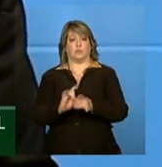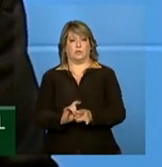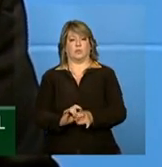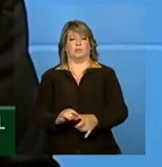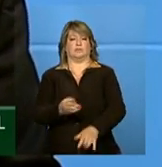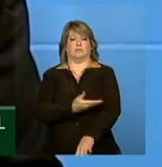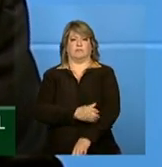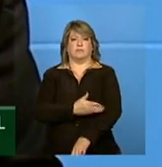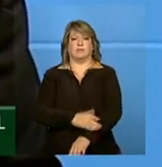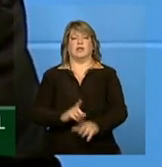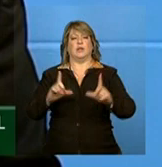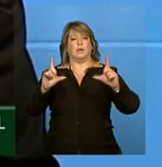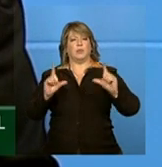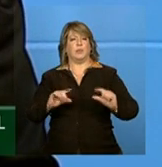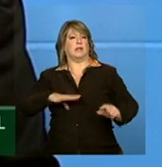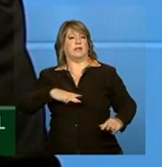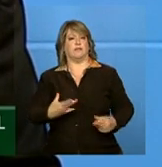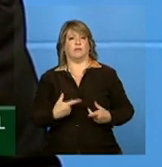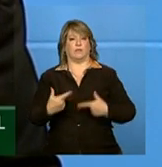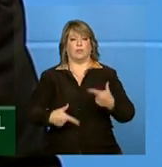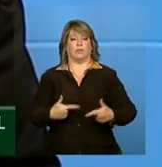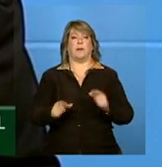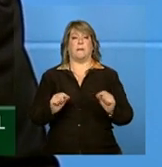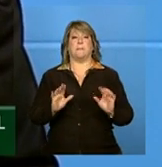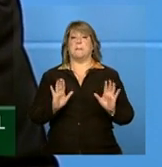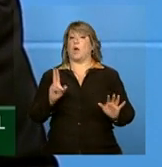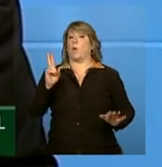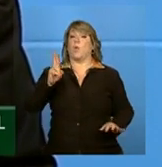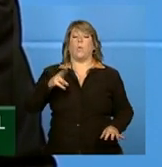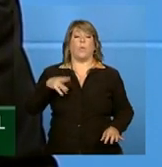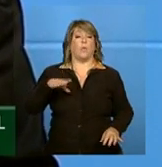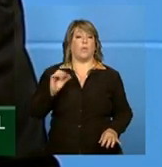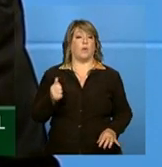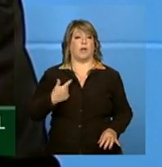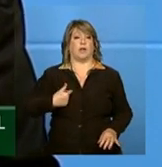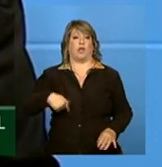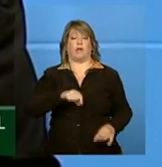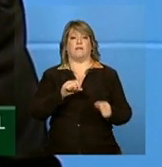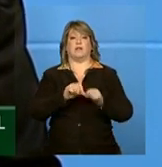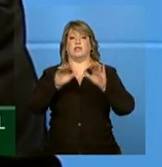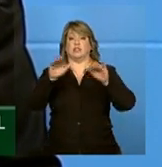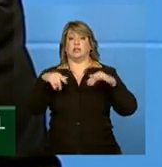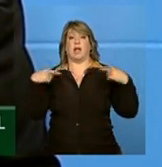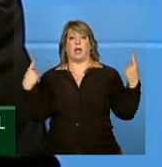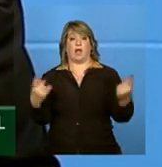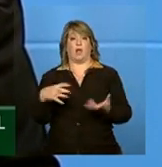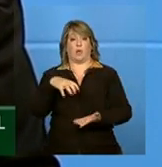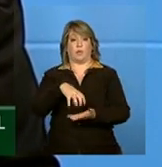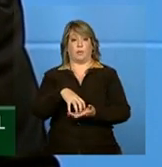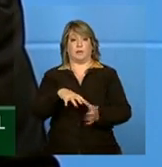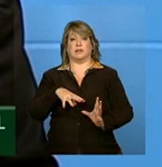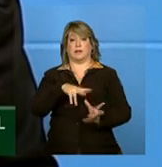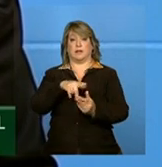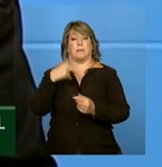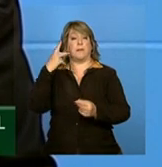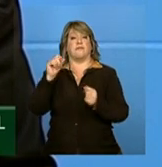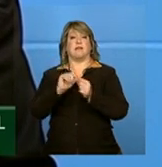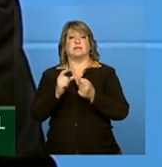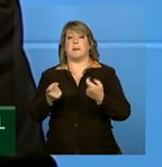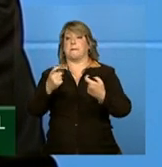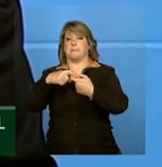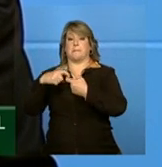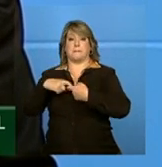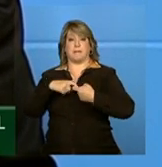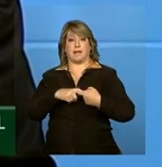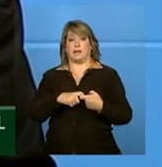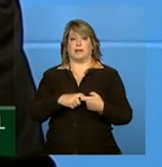práticas, examinar desafios. Mais do que nunca, fazemos uma chamada à comunidade internacional para formar parcerias, para